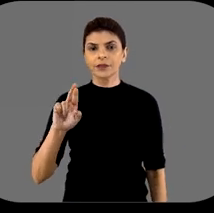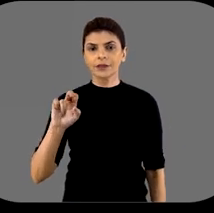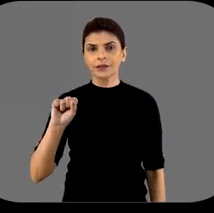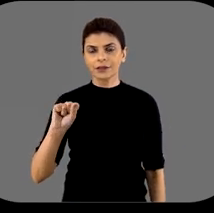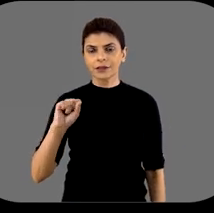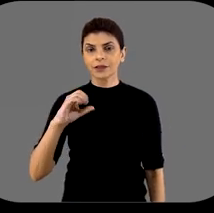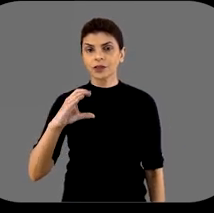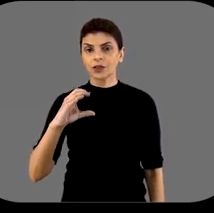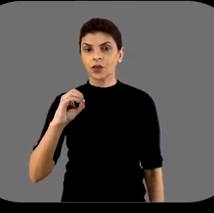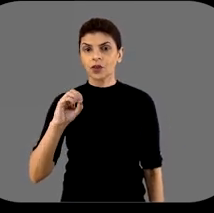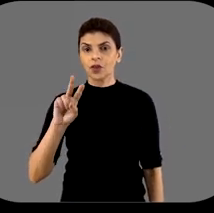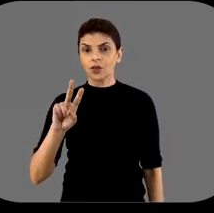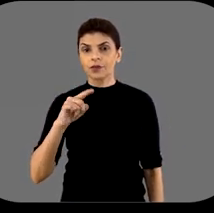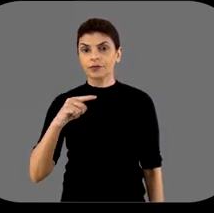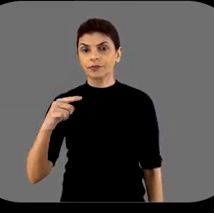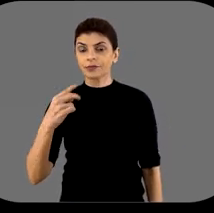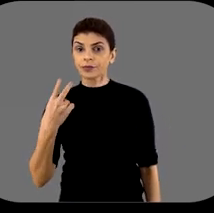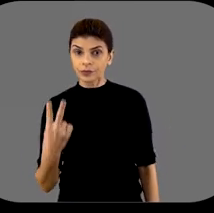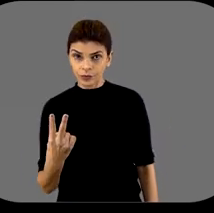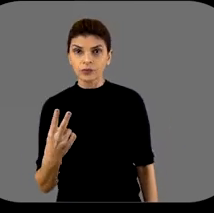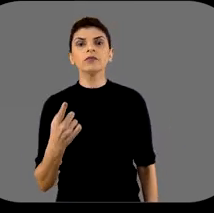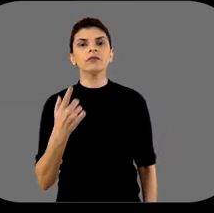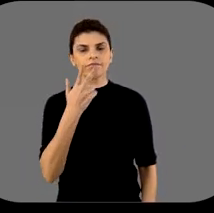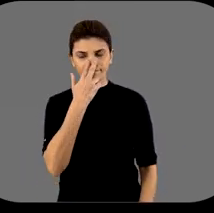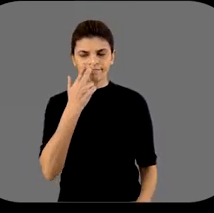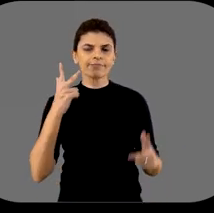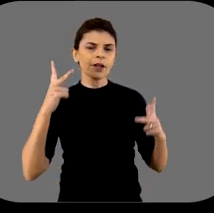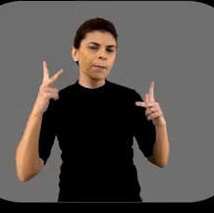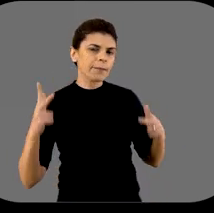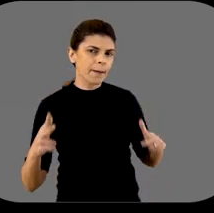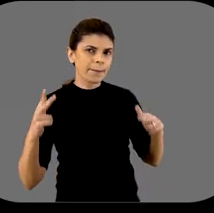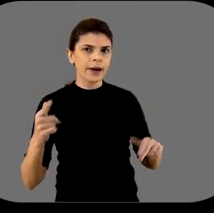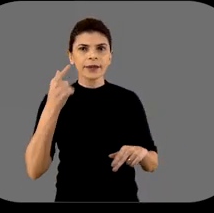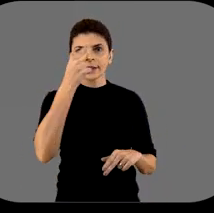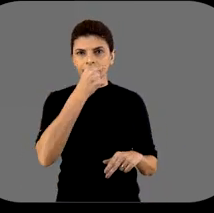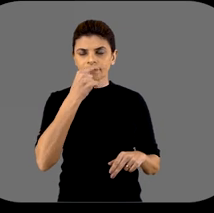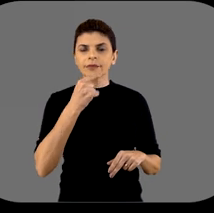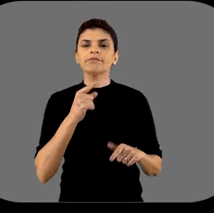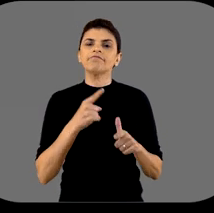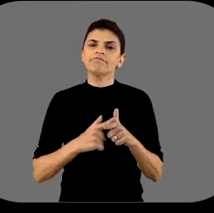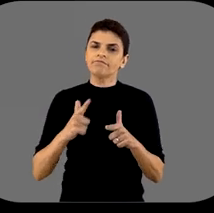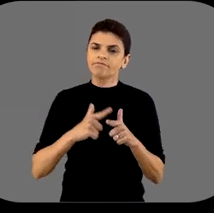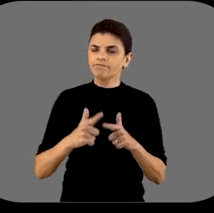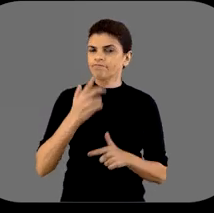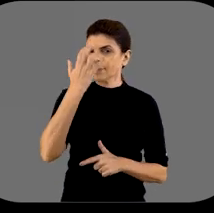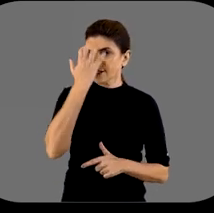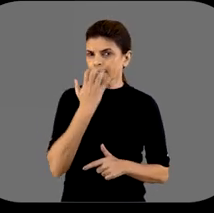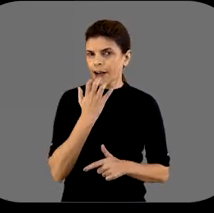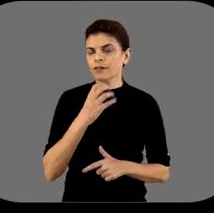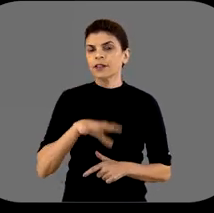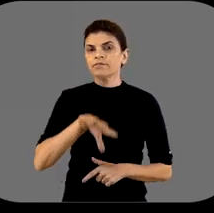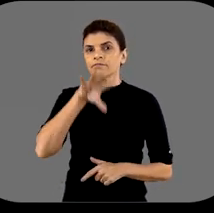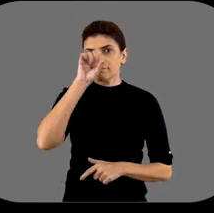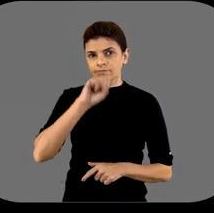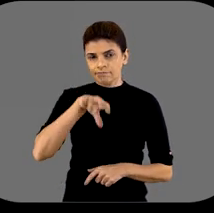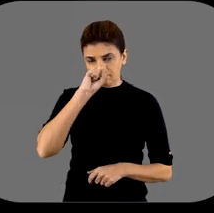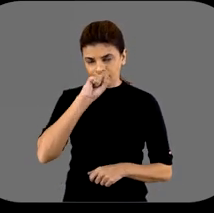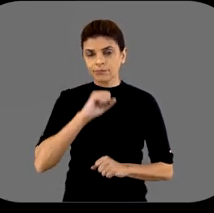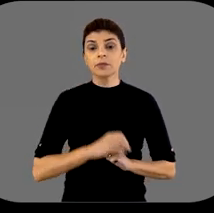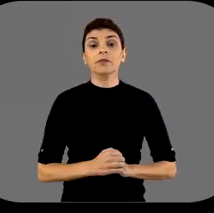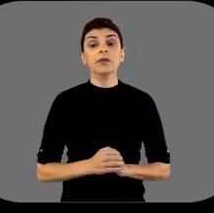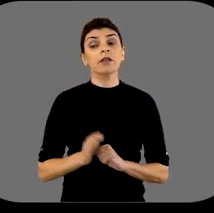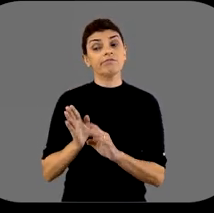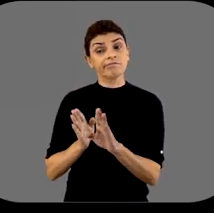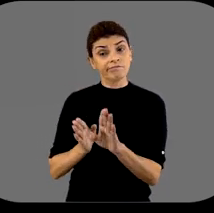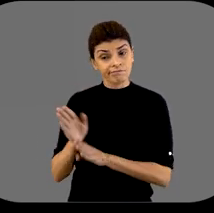SARS-CoV-2. E apresenta sintomas respiratórios compatíveis com a síndrome gripal ou com a síndrome respiratória aguda grave. Então, nesse